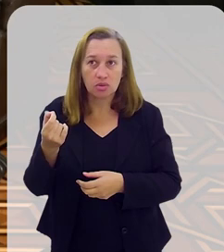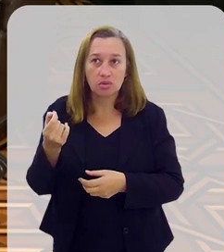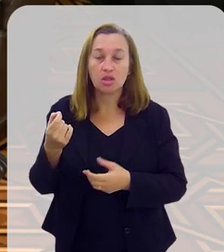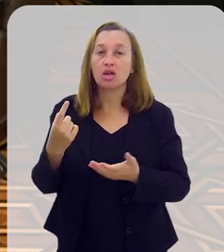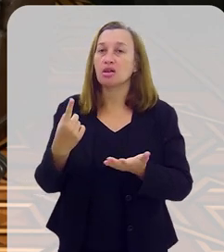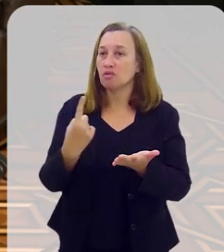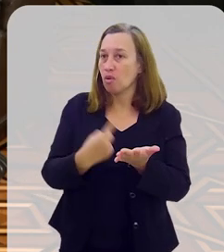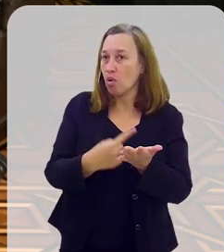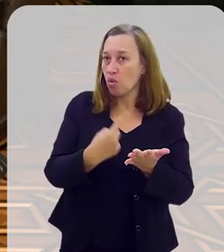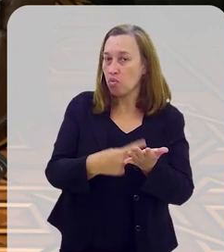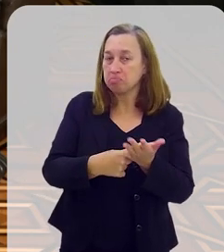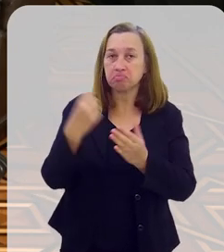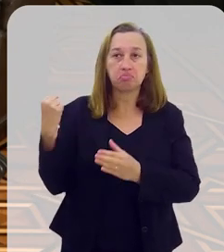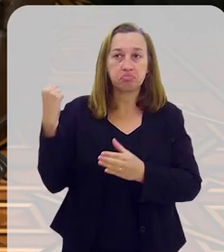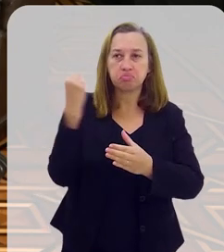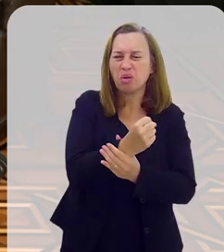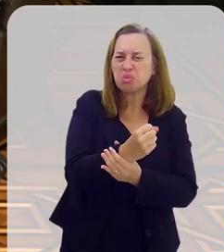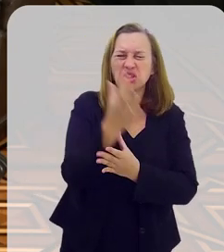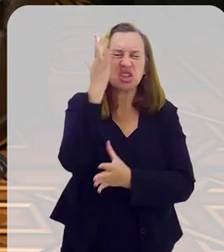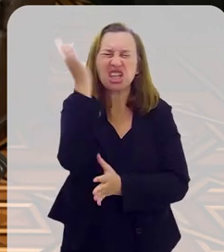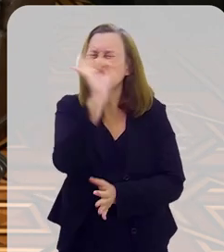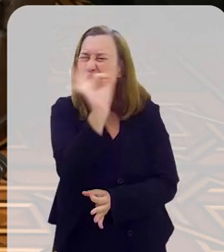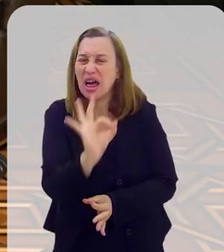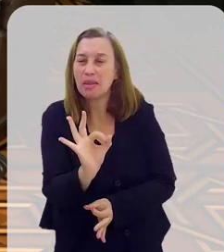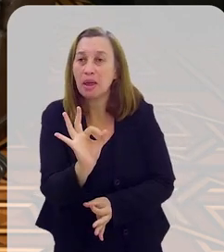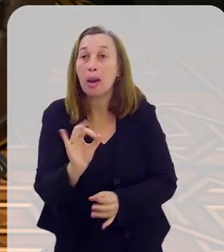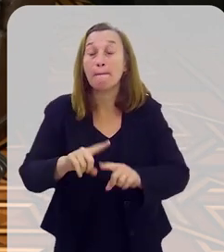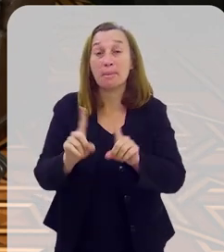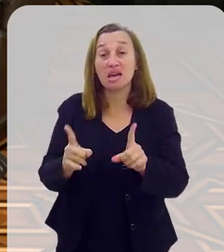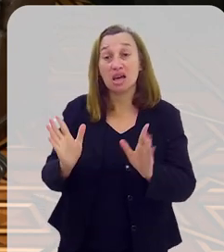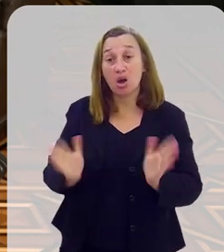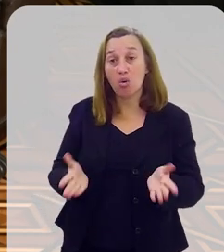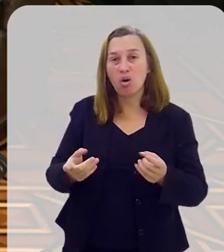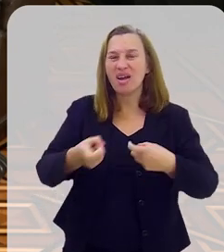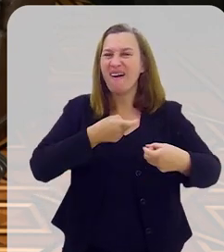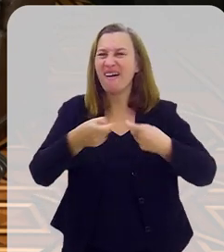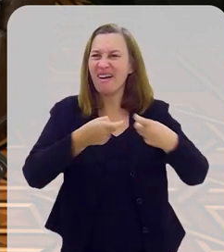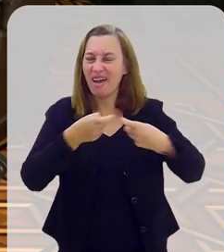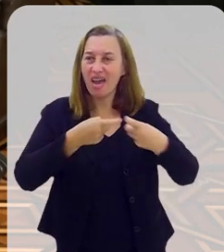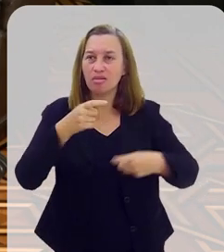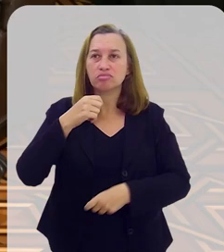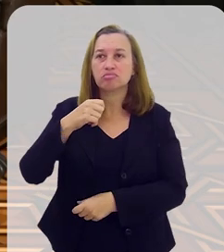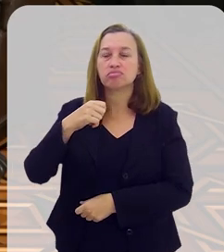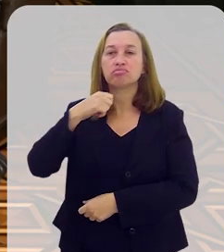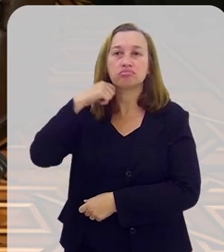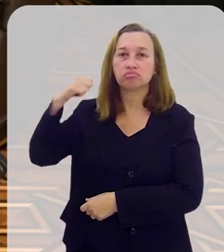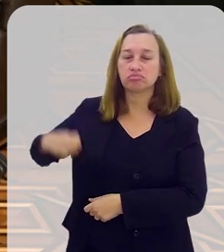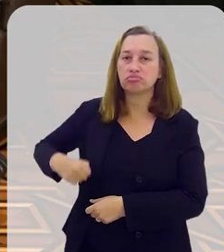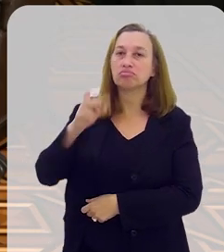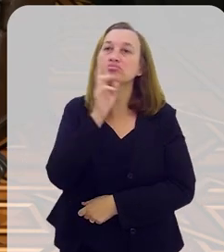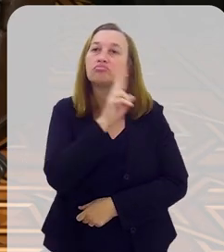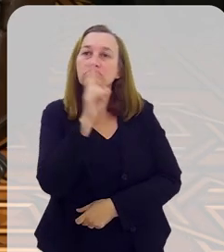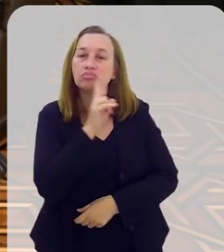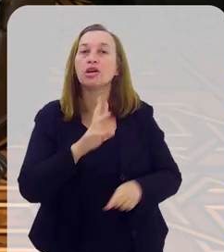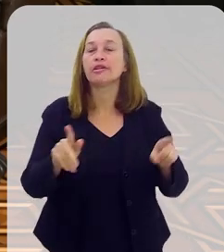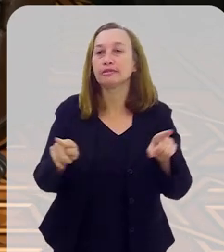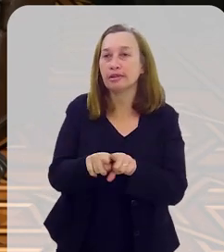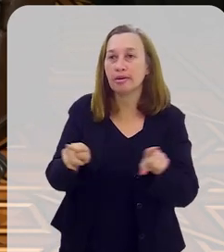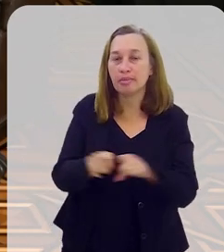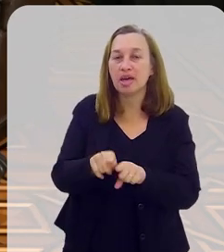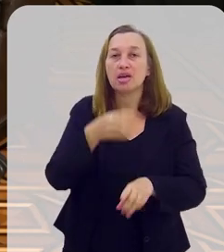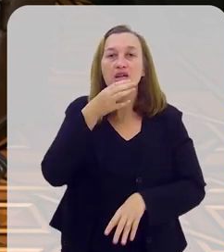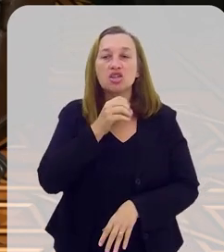2020 houve o acordo de Abraão isso passou batido ninguém entendeu Bem agora temos guerra na Ucrânia e na